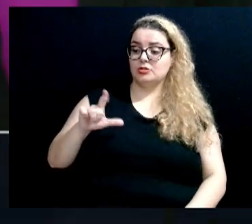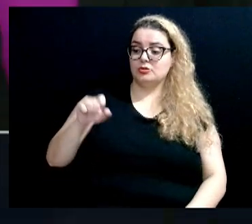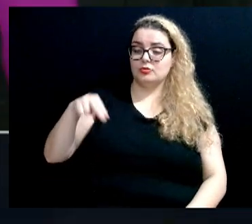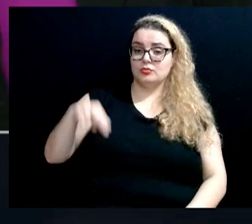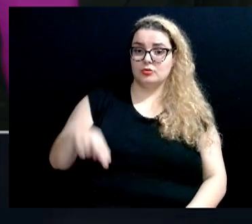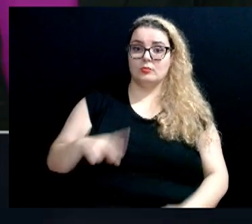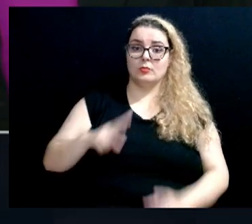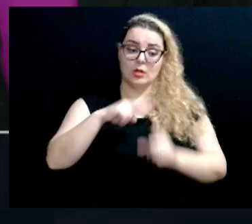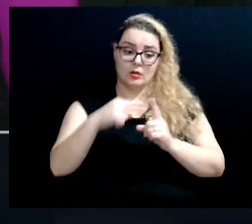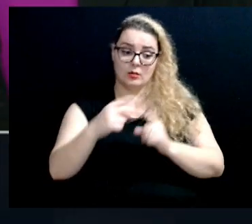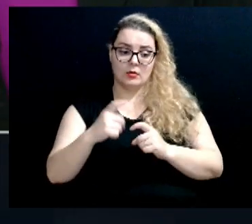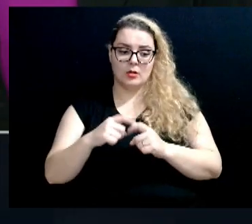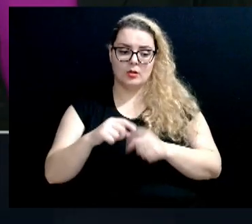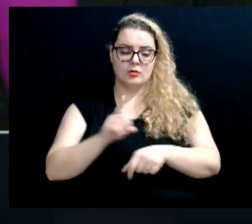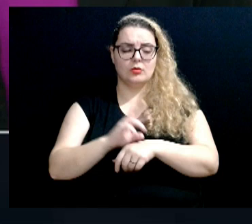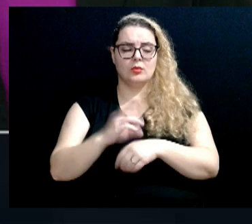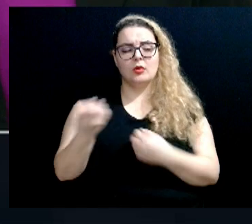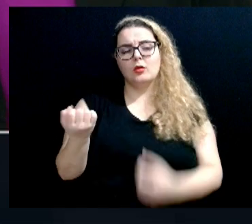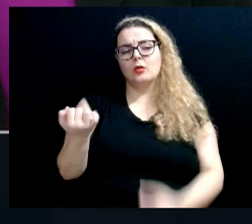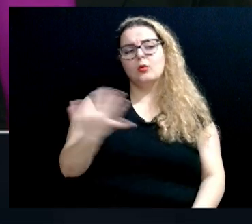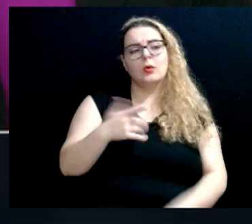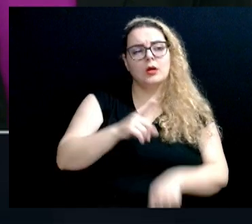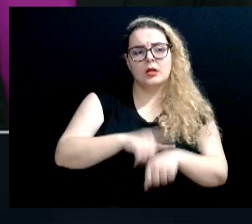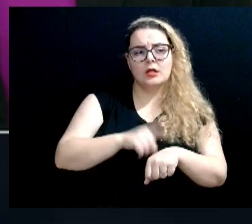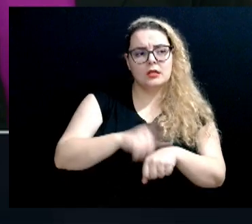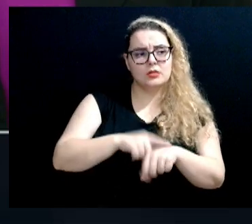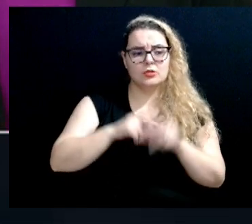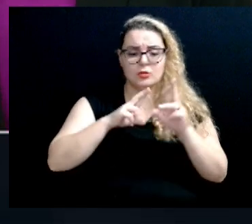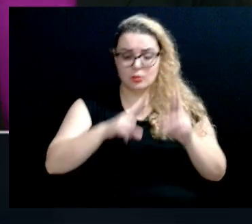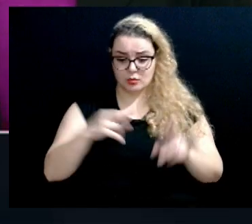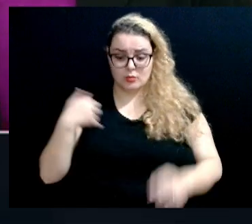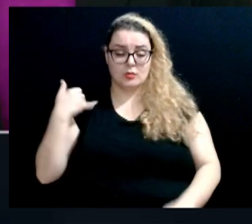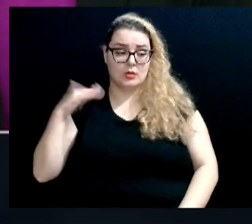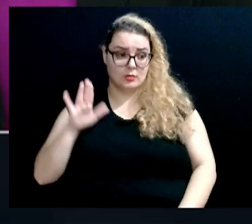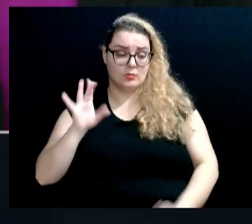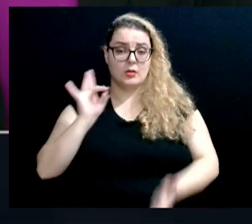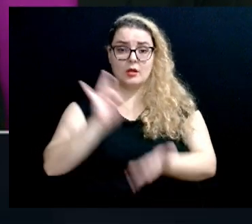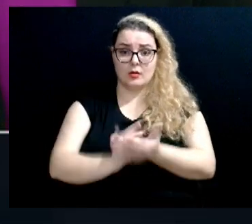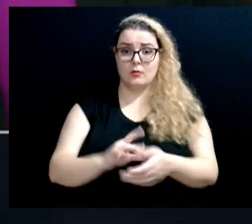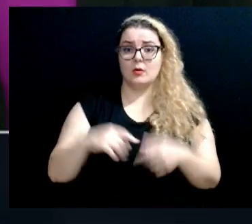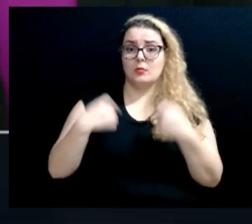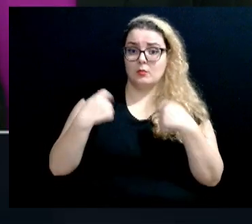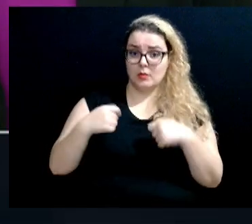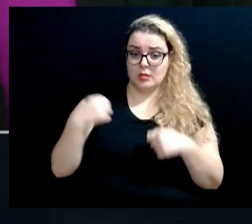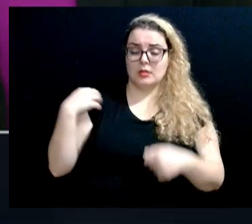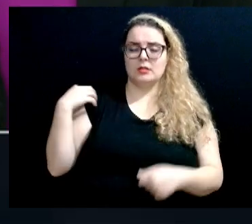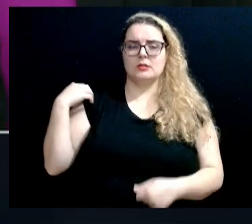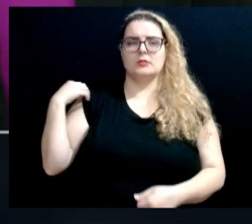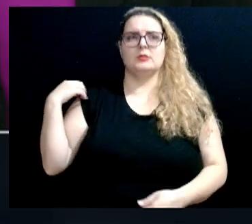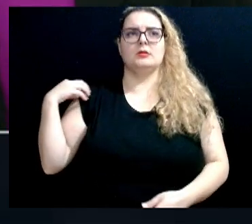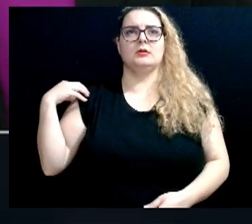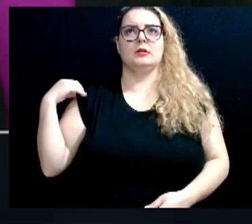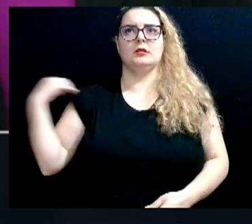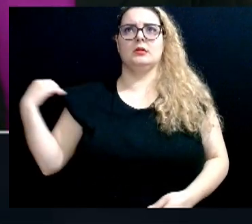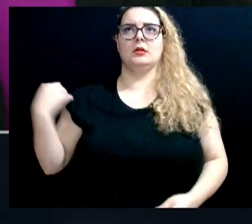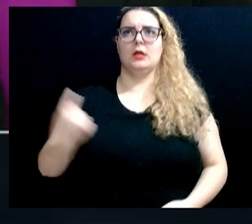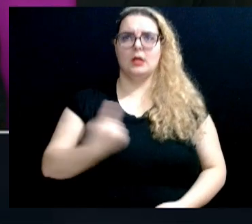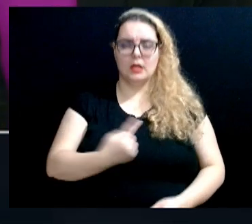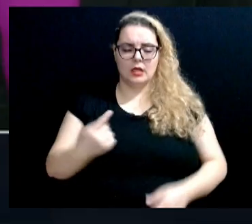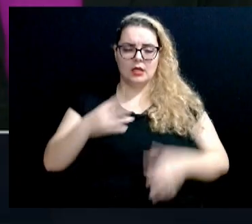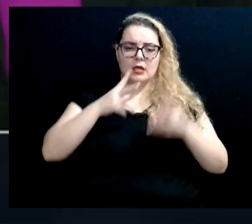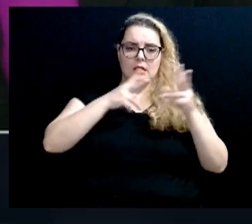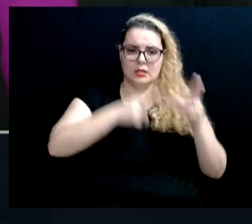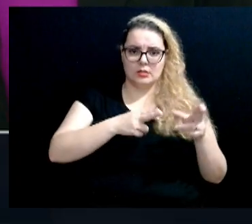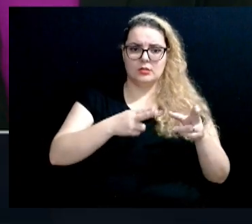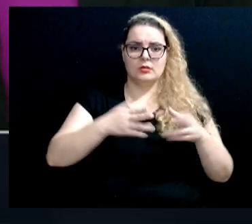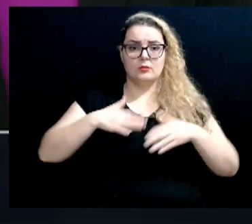doutor, quantas horas de sono um adulto realmente ele precisa, né, por noite, para ter um bom descanso,